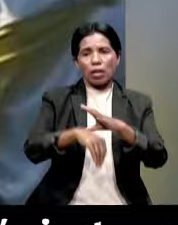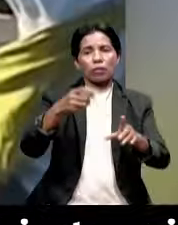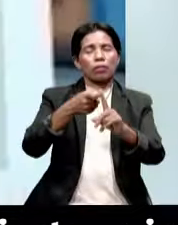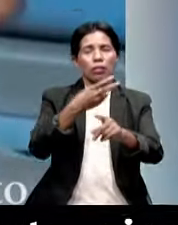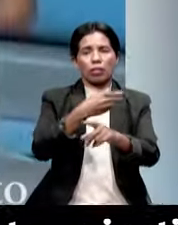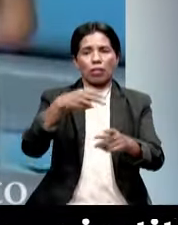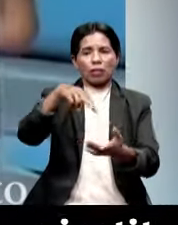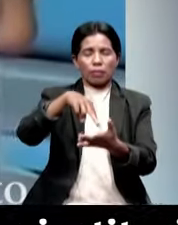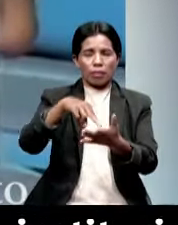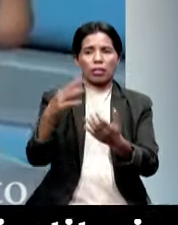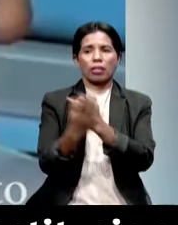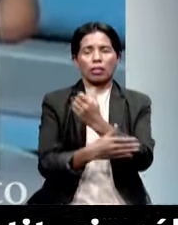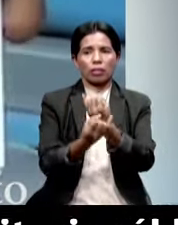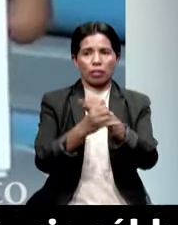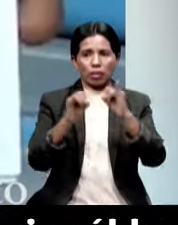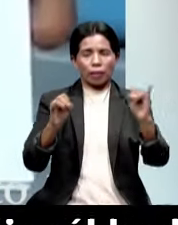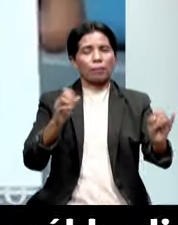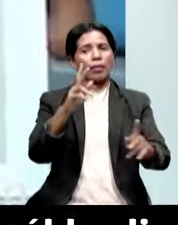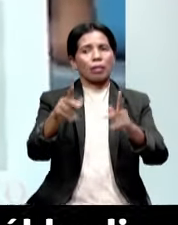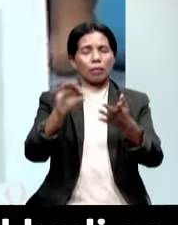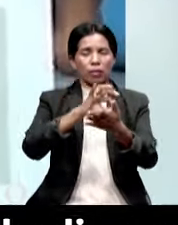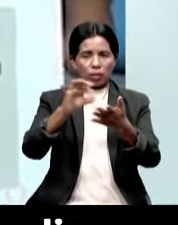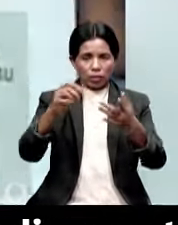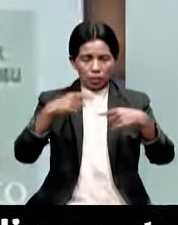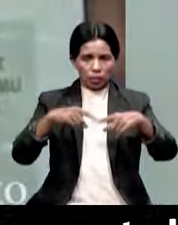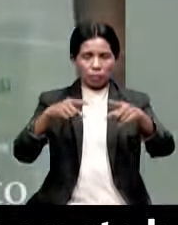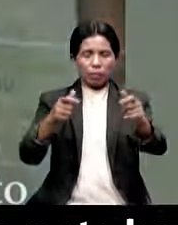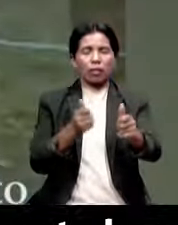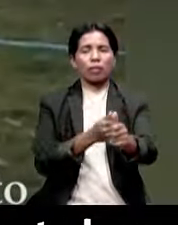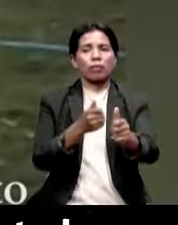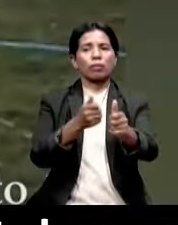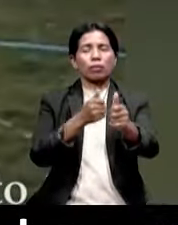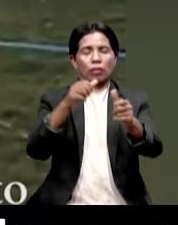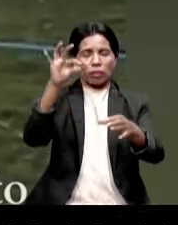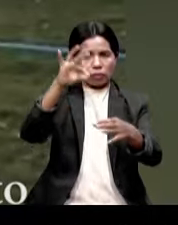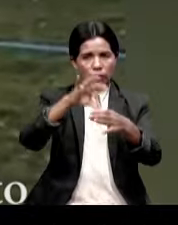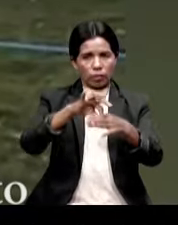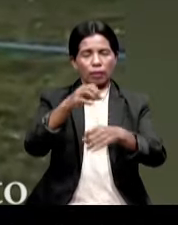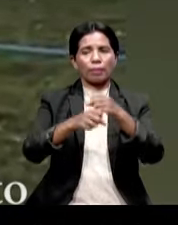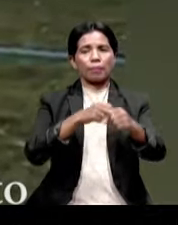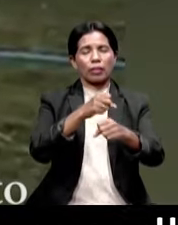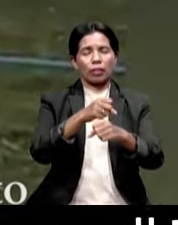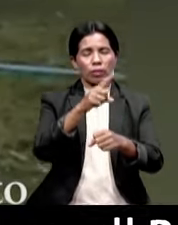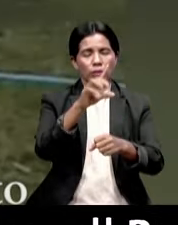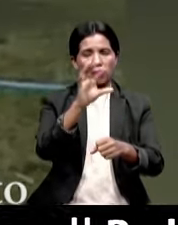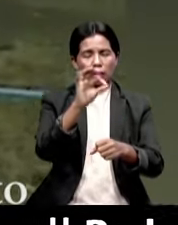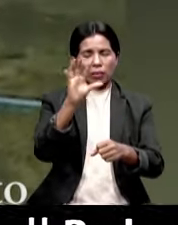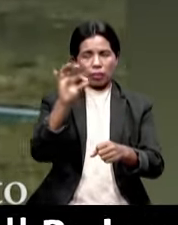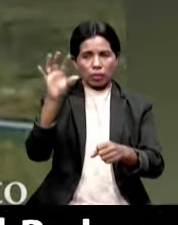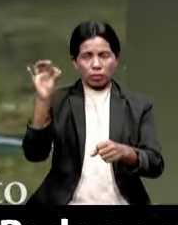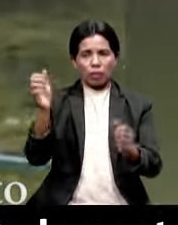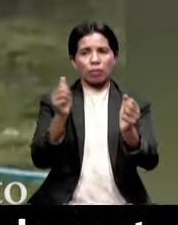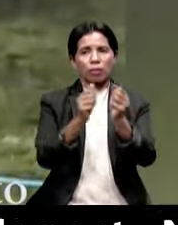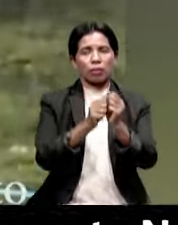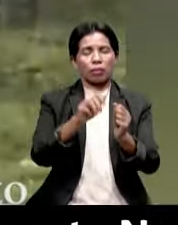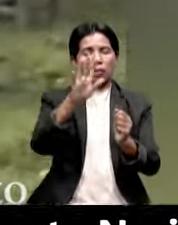hanesang nasang independente ida. Votante sira nebe registadu kodi batuir votasang ya lorong Consulta Popular tinang ringwida atu siya sianul resensia hamutu krihun